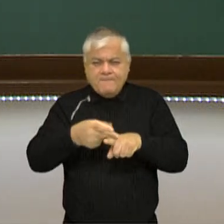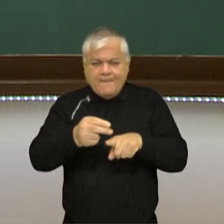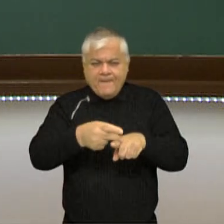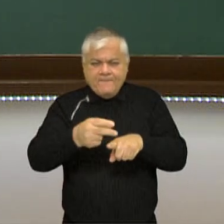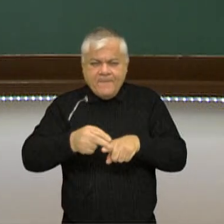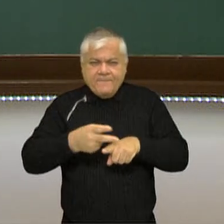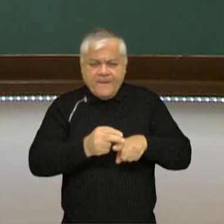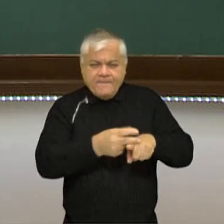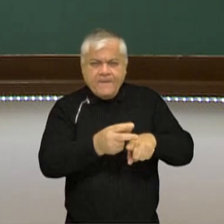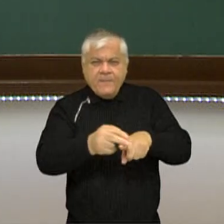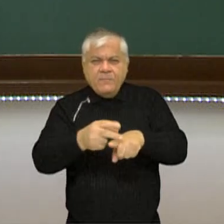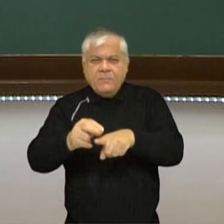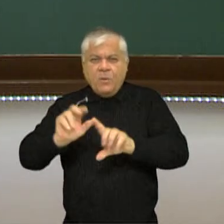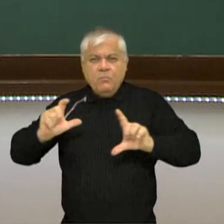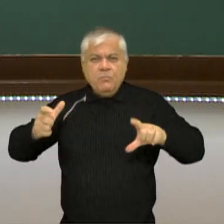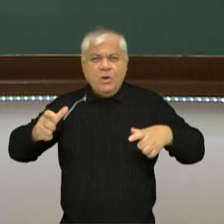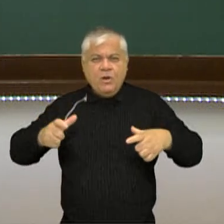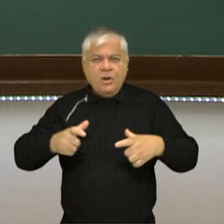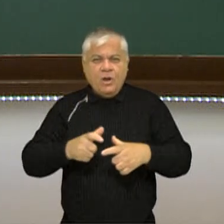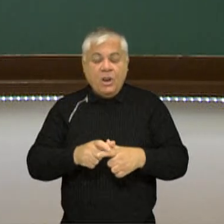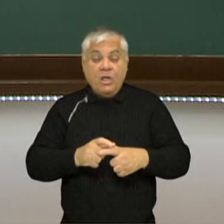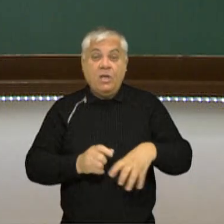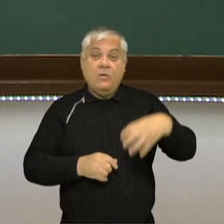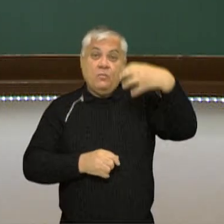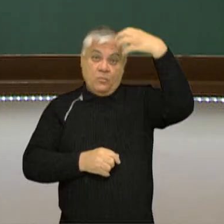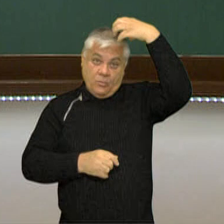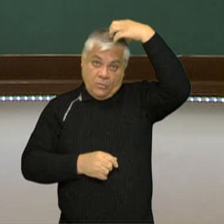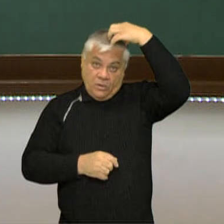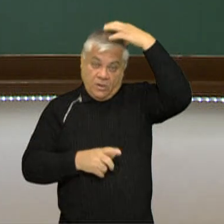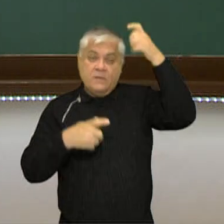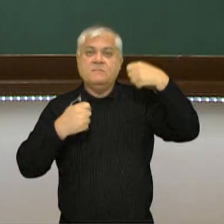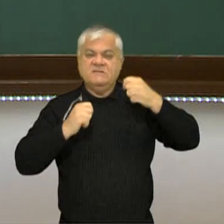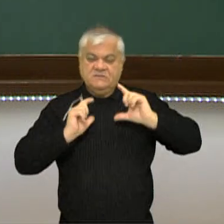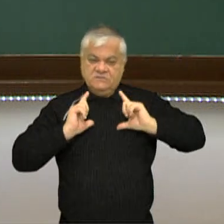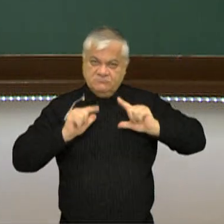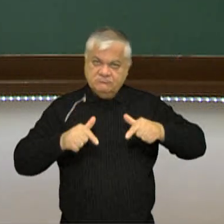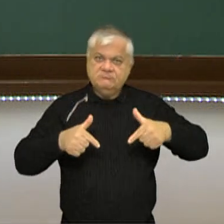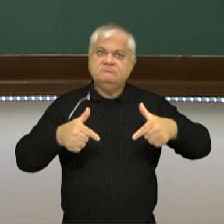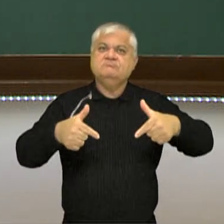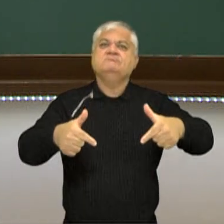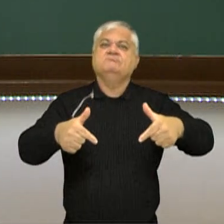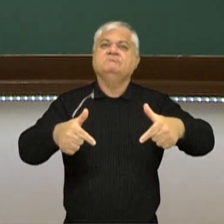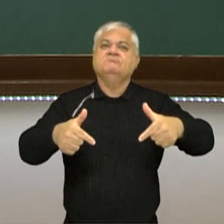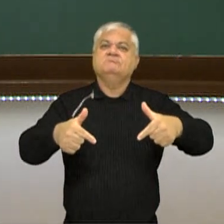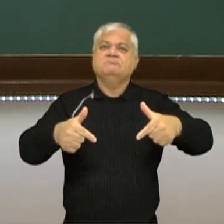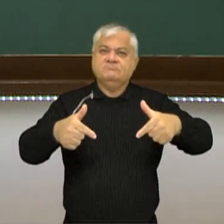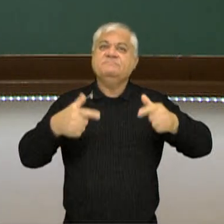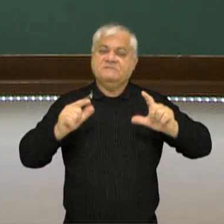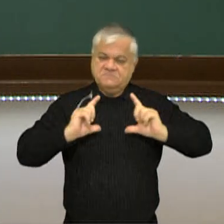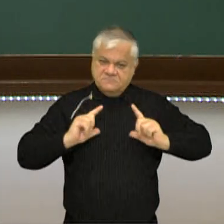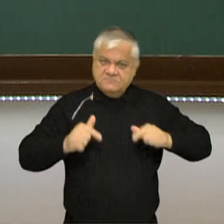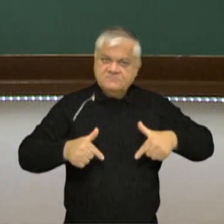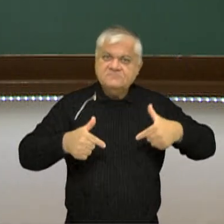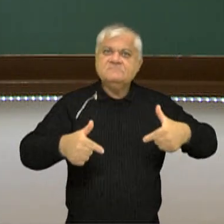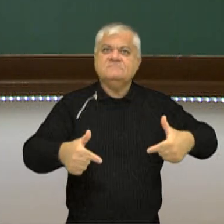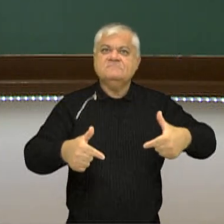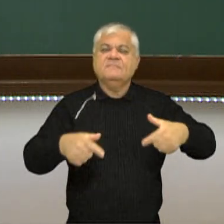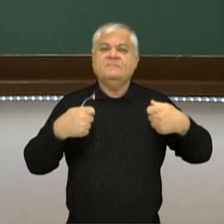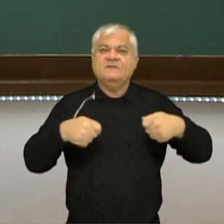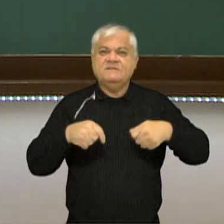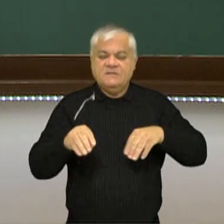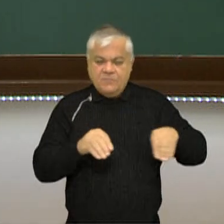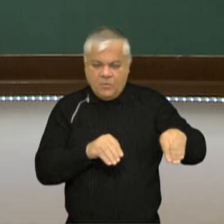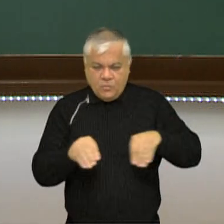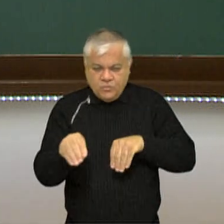já não está mais no tabuleiro, o rei tem que começar a ter uma função de ataque. Ele vai ter que se movimentar